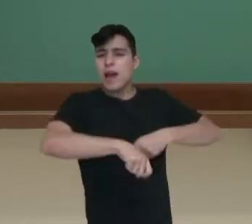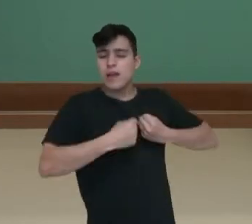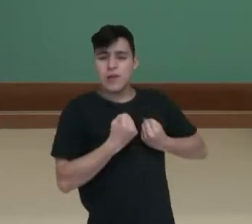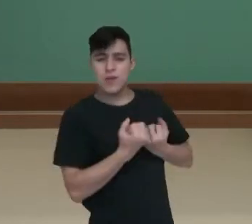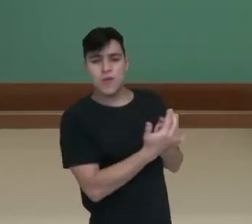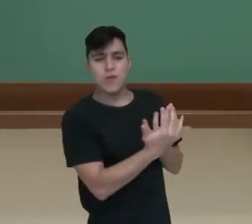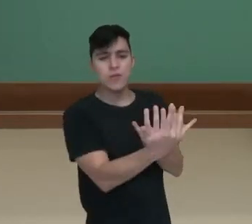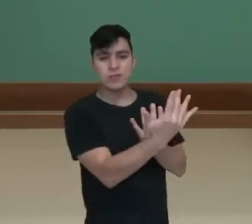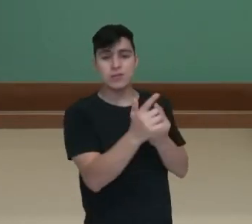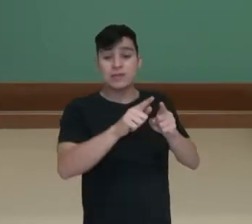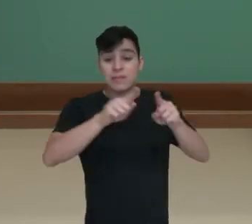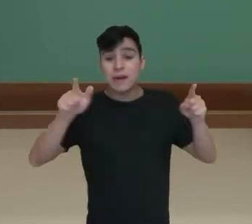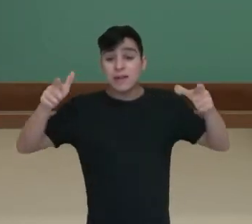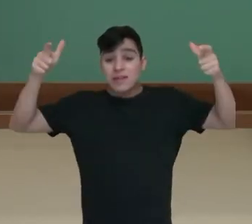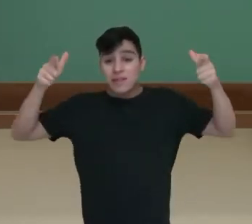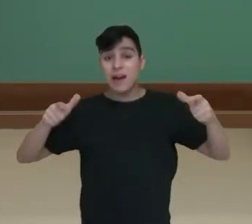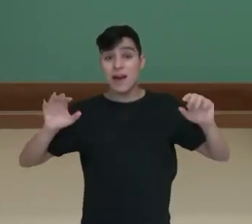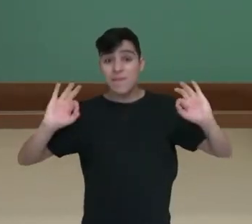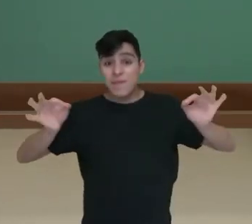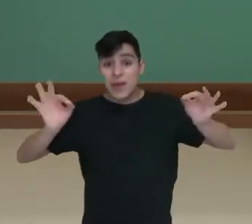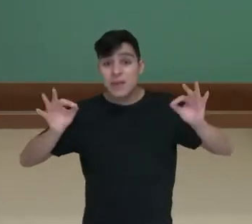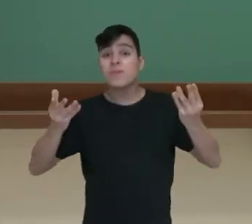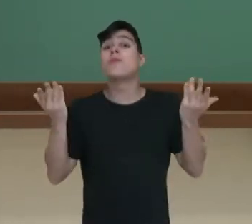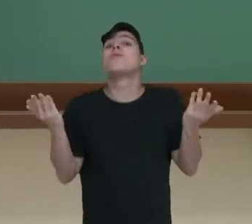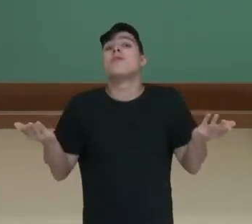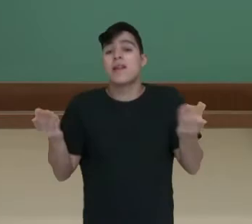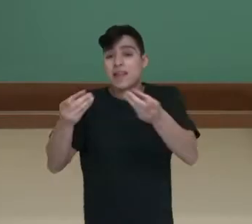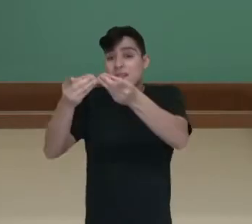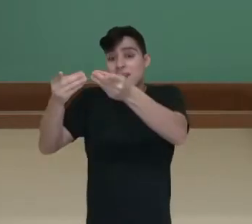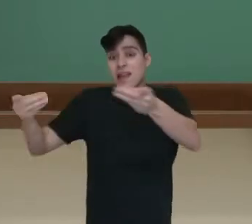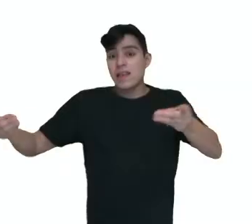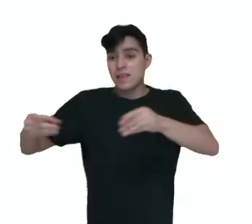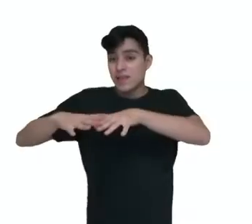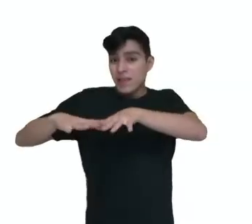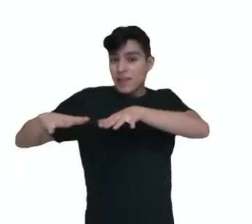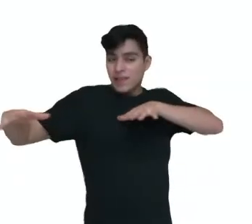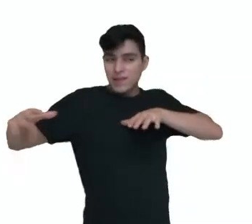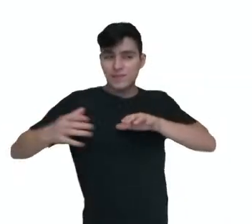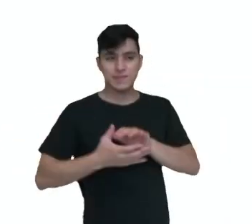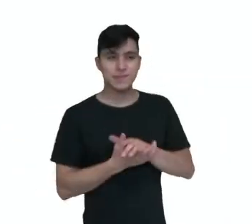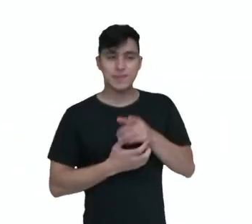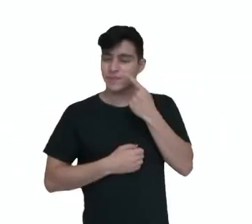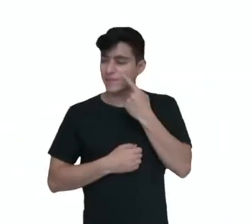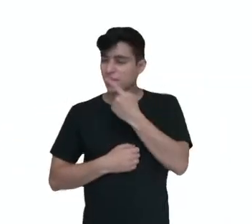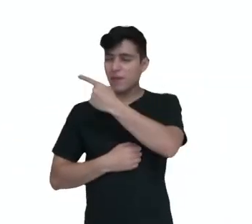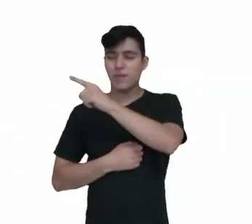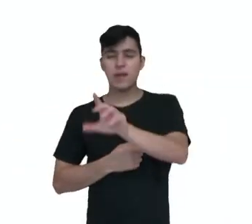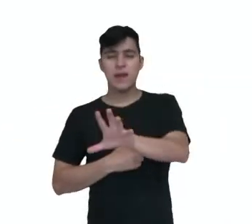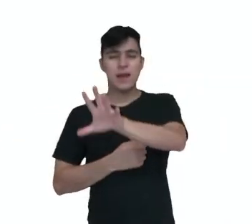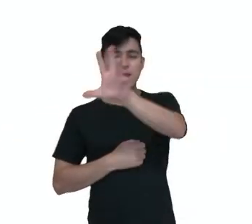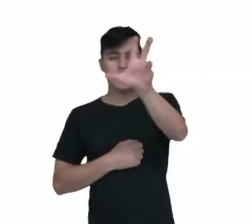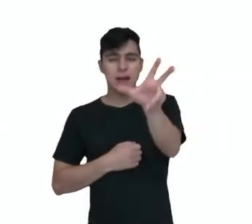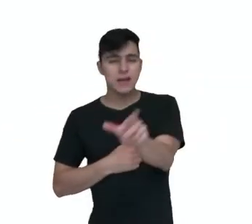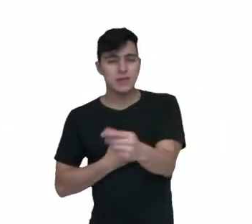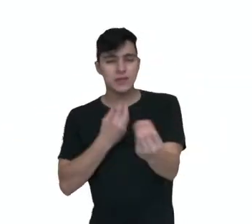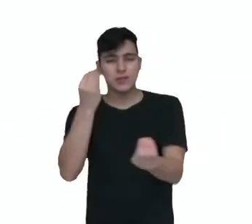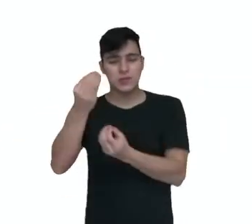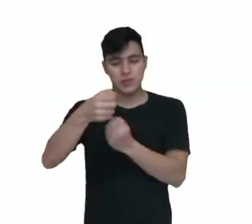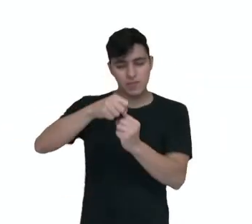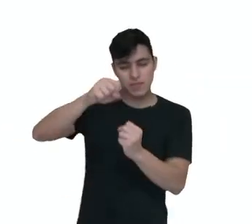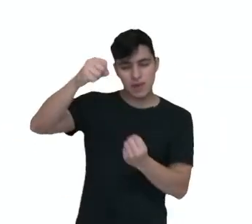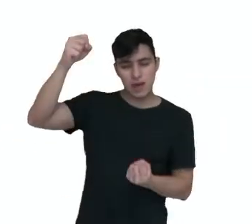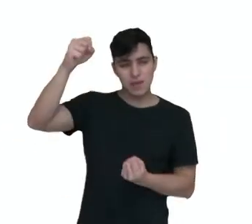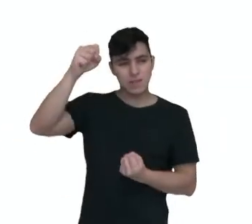regiões desérticas, né? Olha aqui o mapa, né, os biomas do continente africano, né? E você pode entender